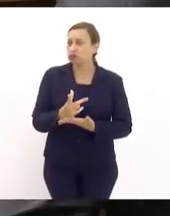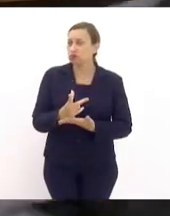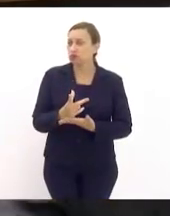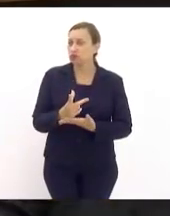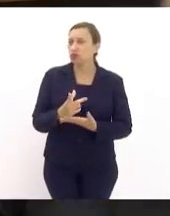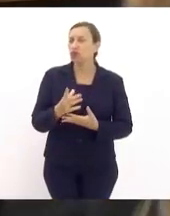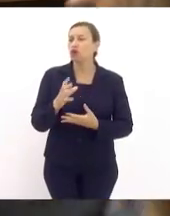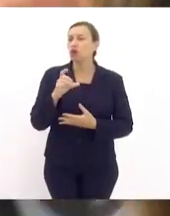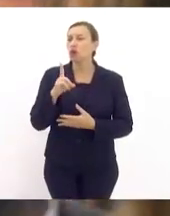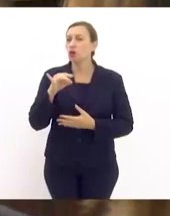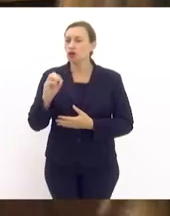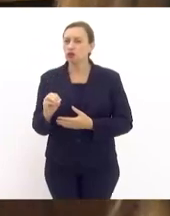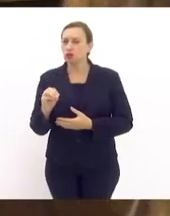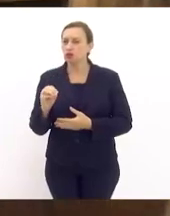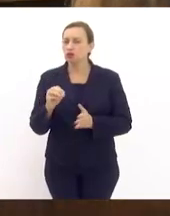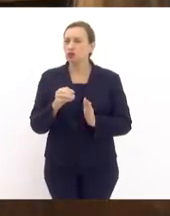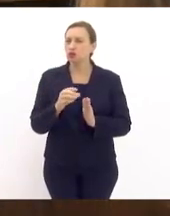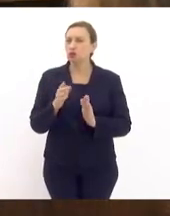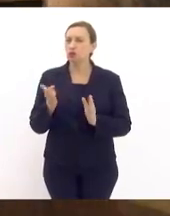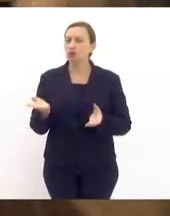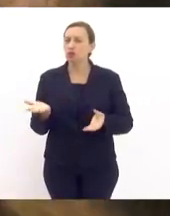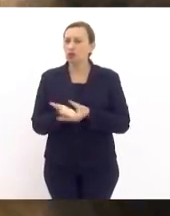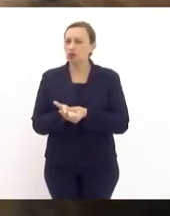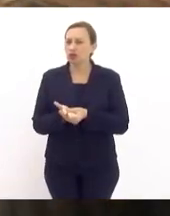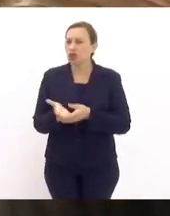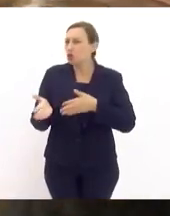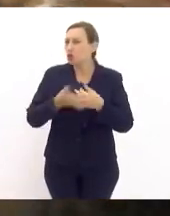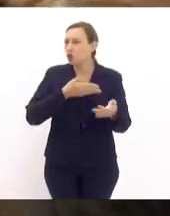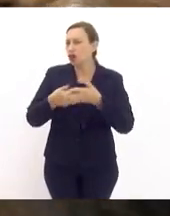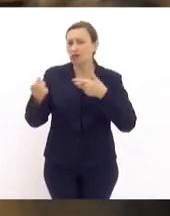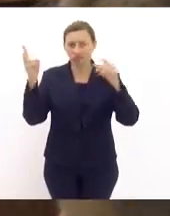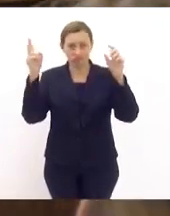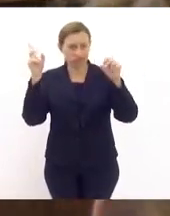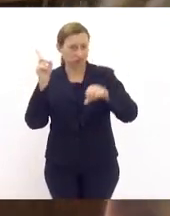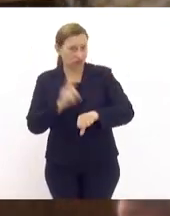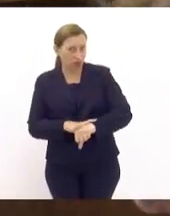de Processo, que, em qualquer tempo,